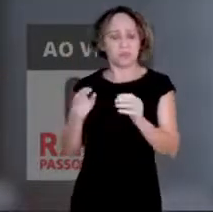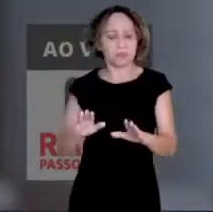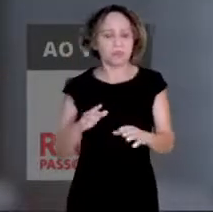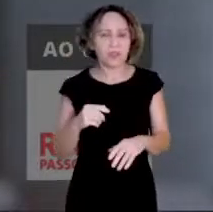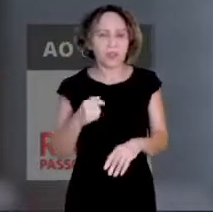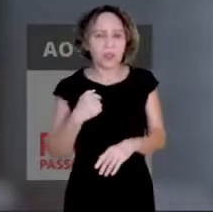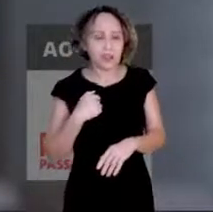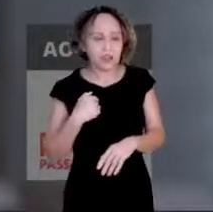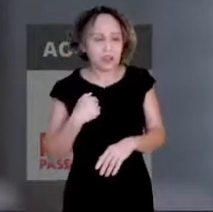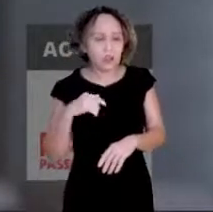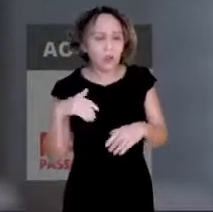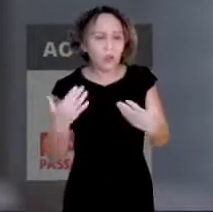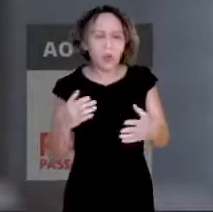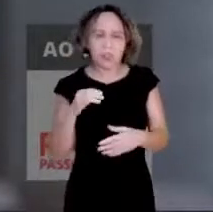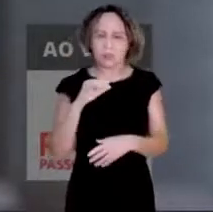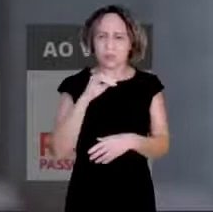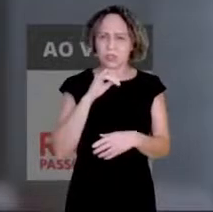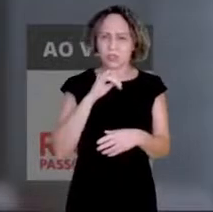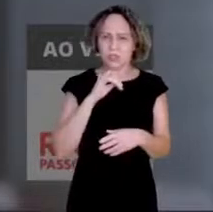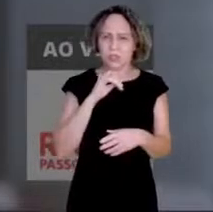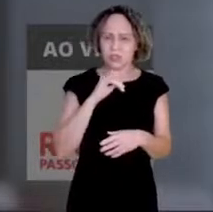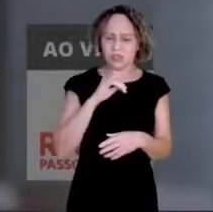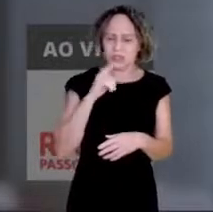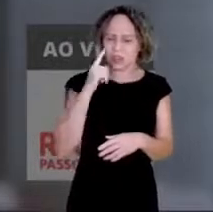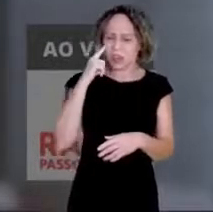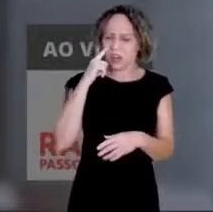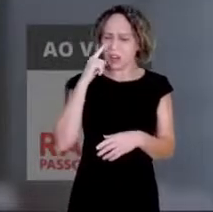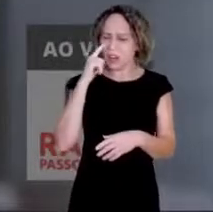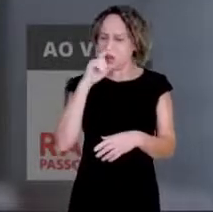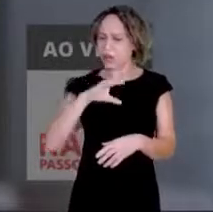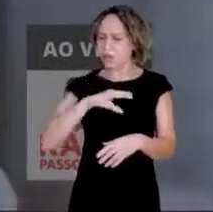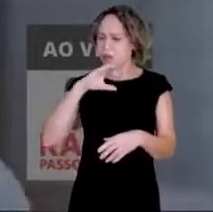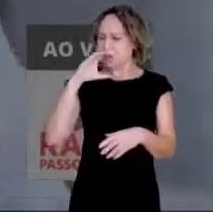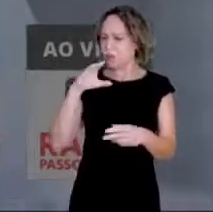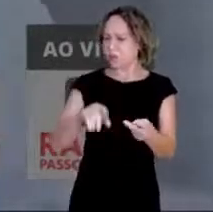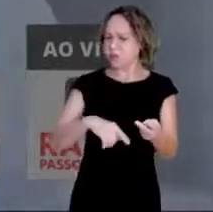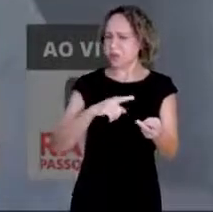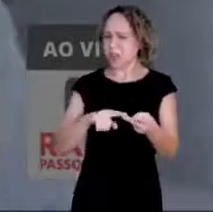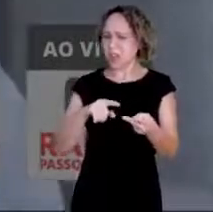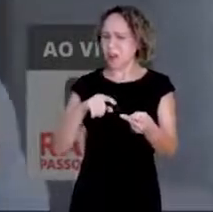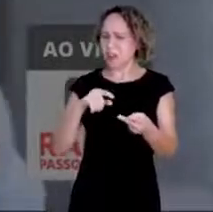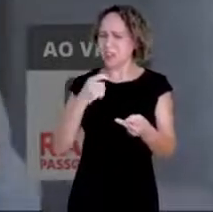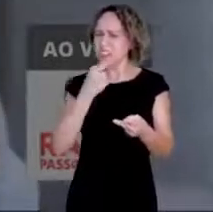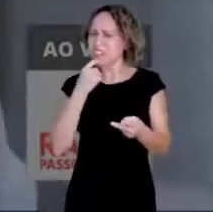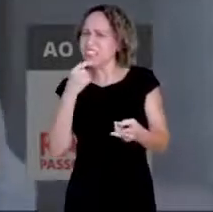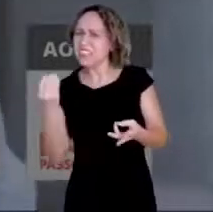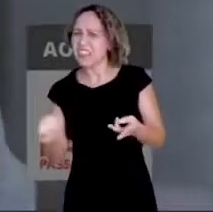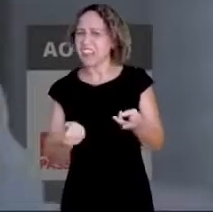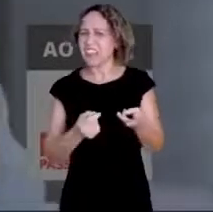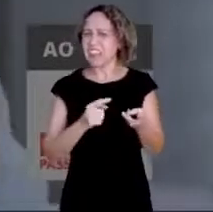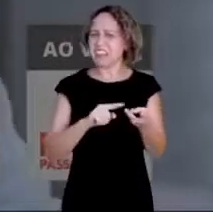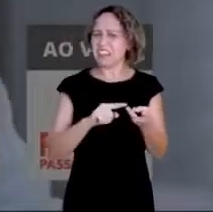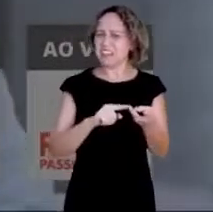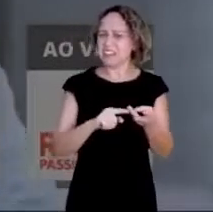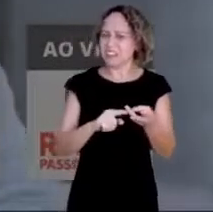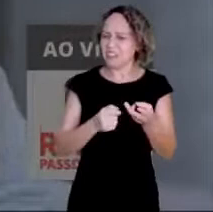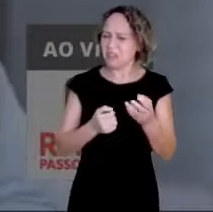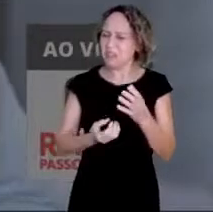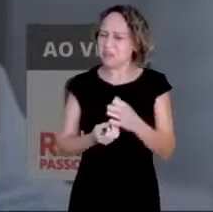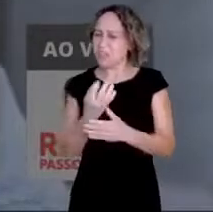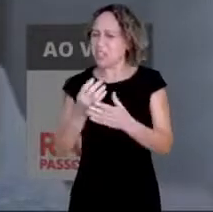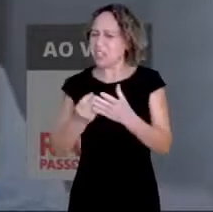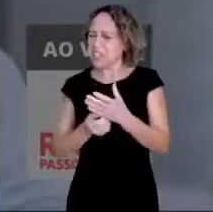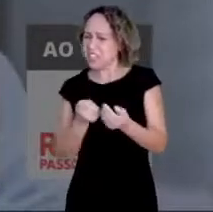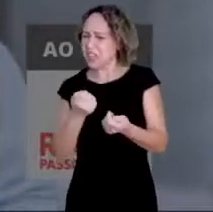Não é porque Juscelino era o Lula que queria fazer inclusão social. O Juscelino queria construir